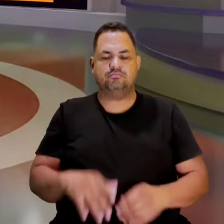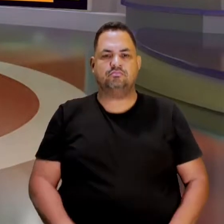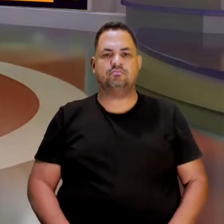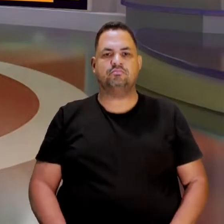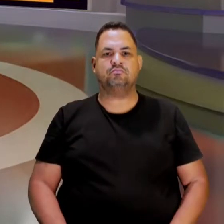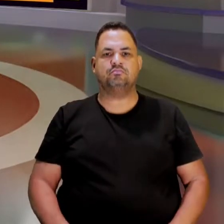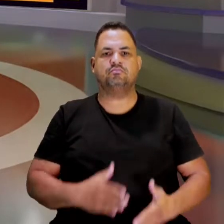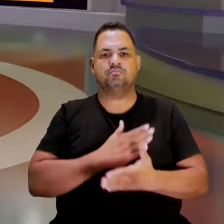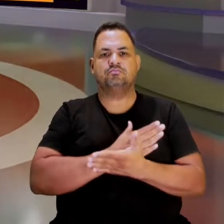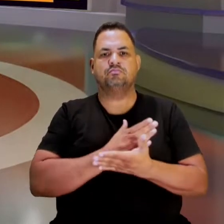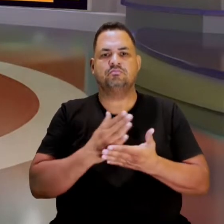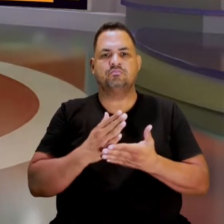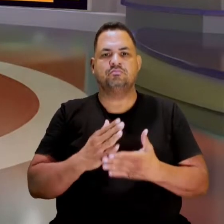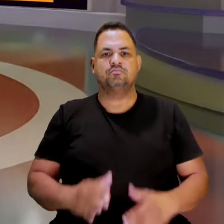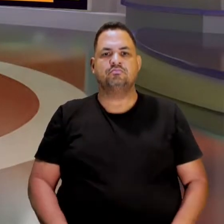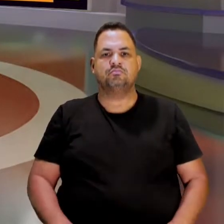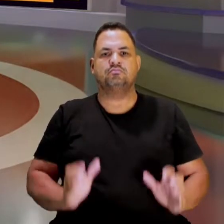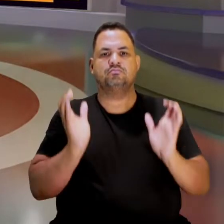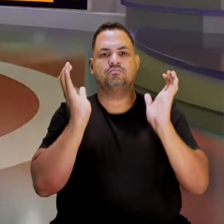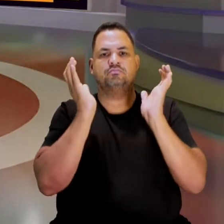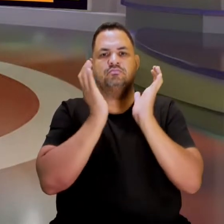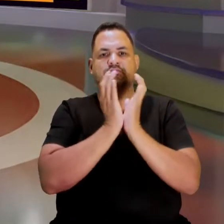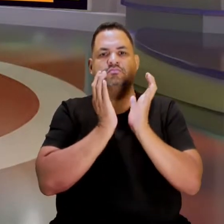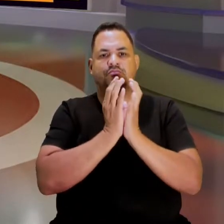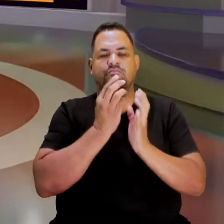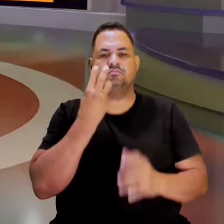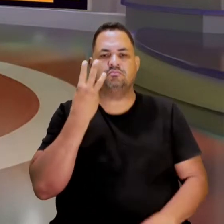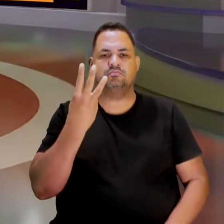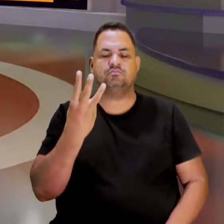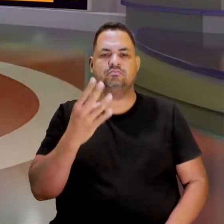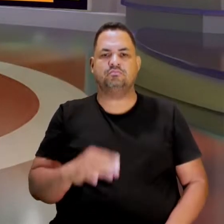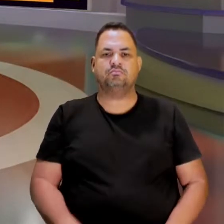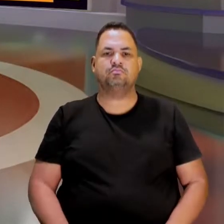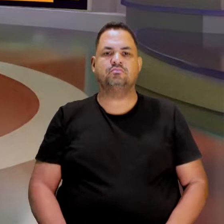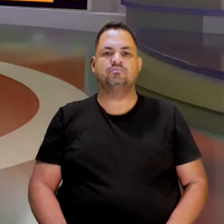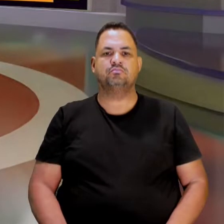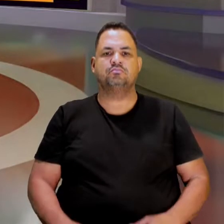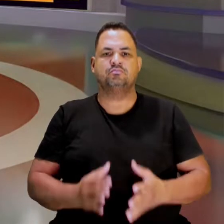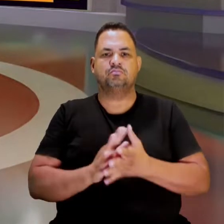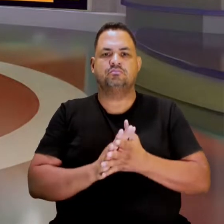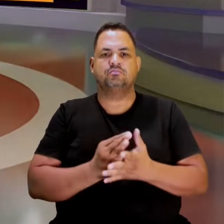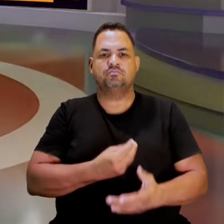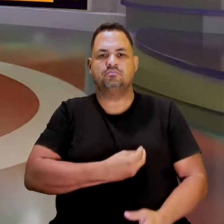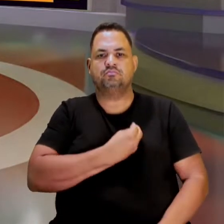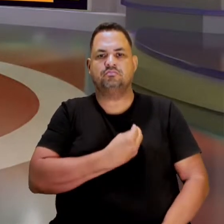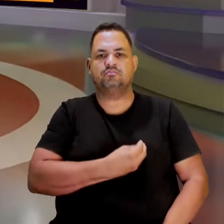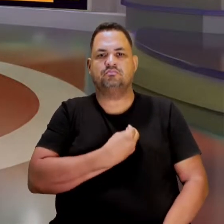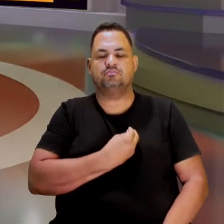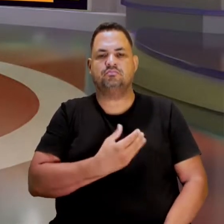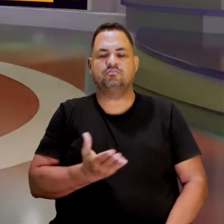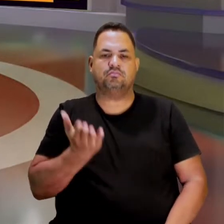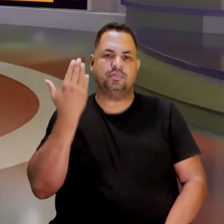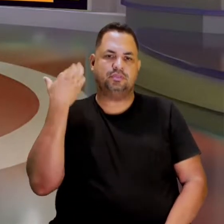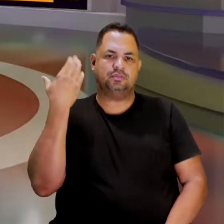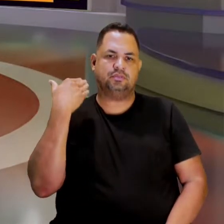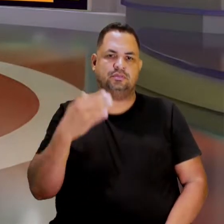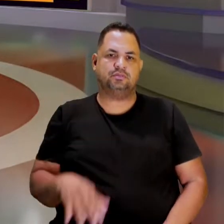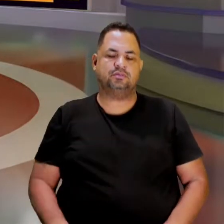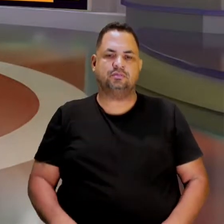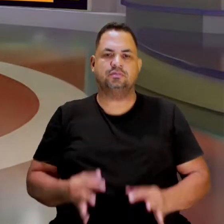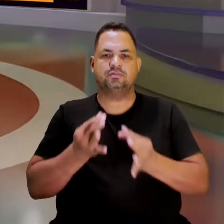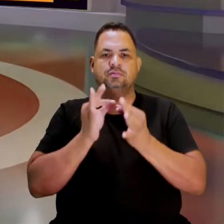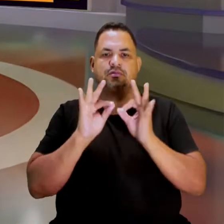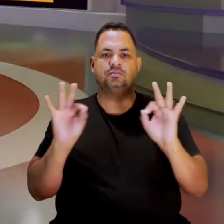E vamos começar nossa Unit 3 falando sobre o Simple Past, passado